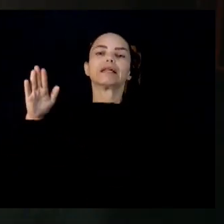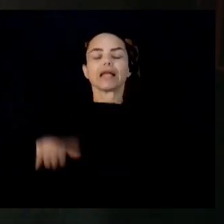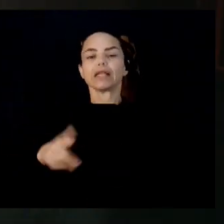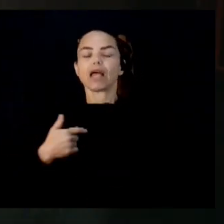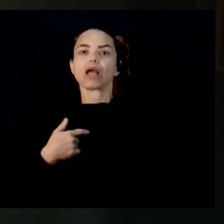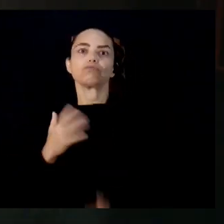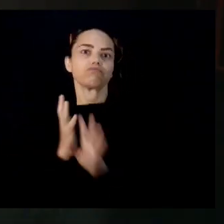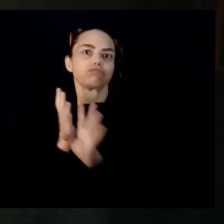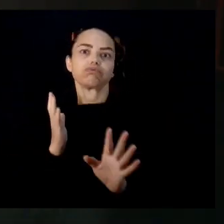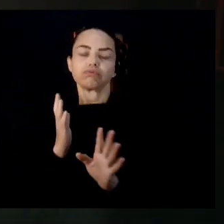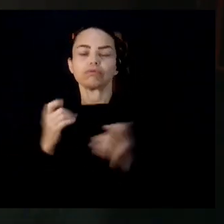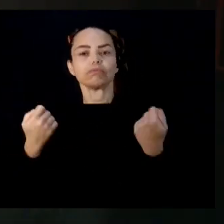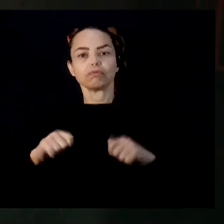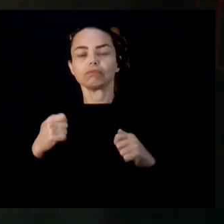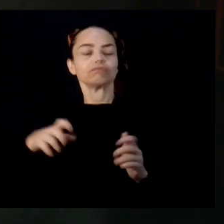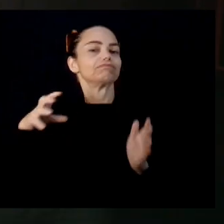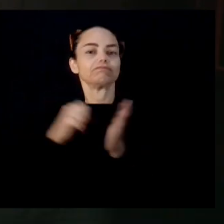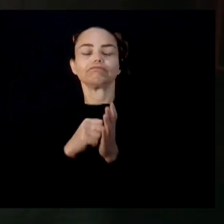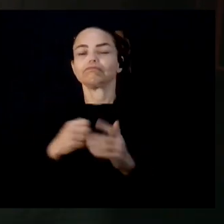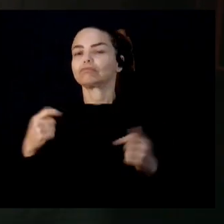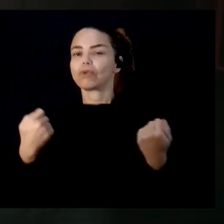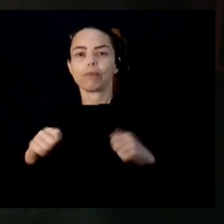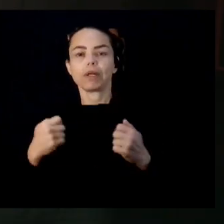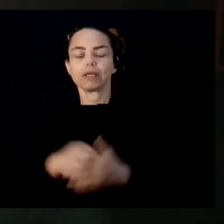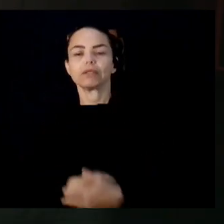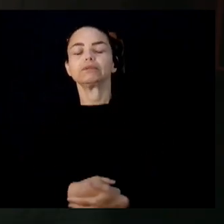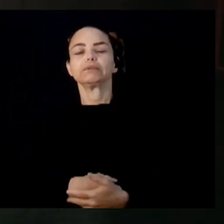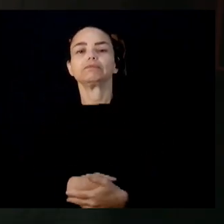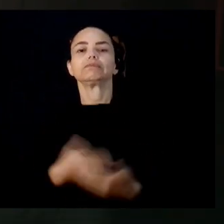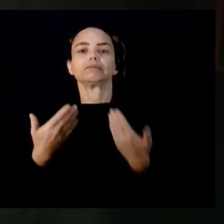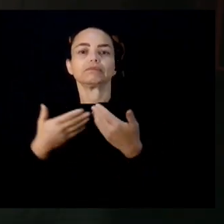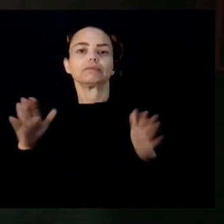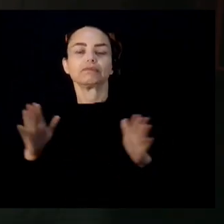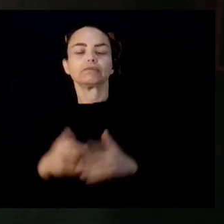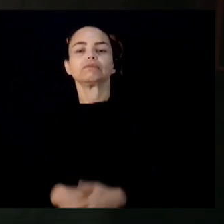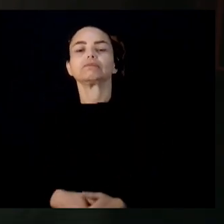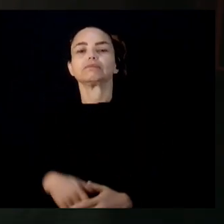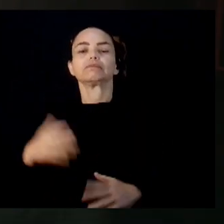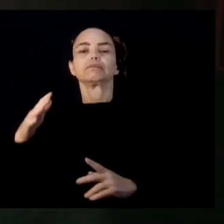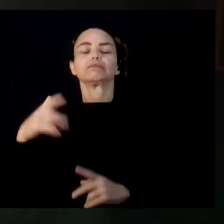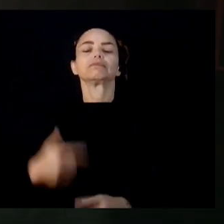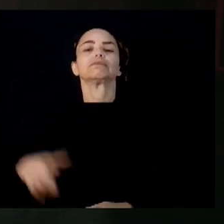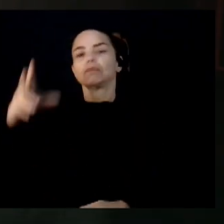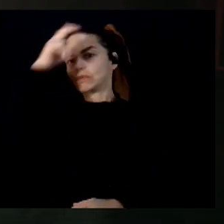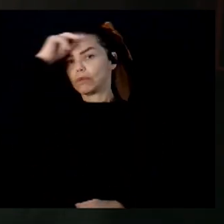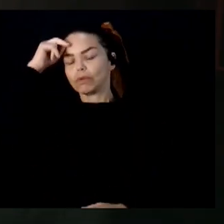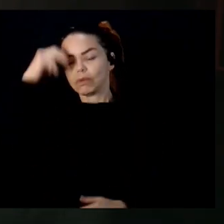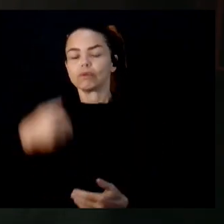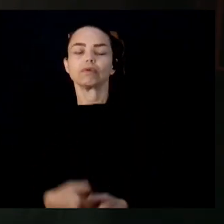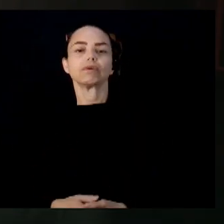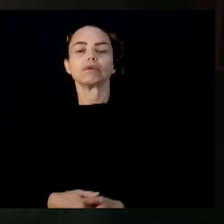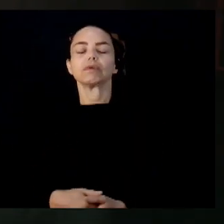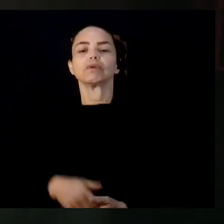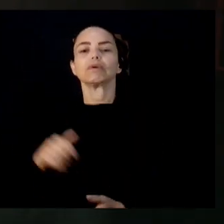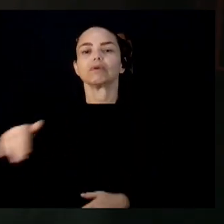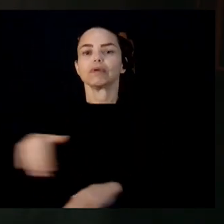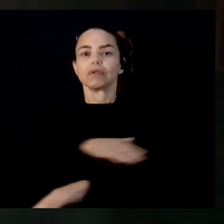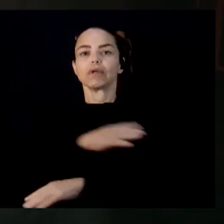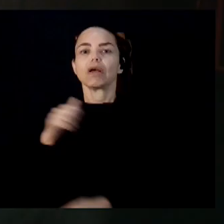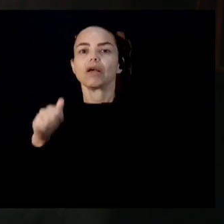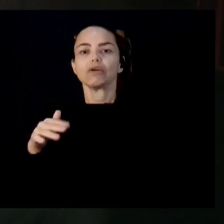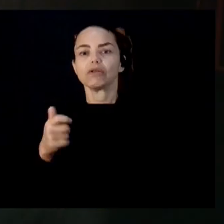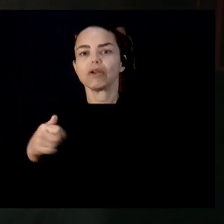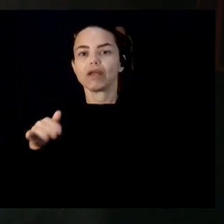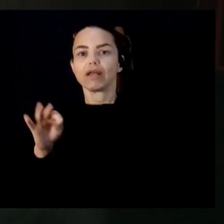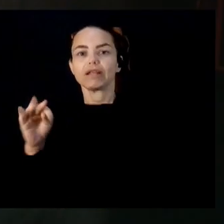de agendamento. O Porta Aberta fica na sede da Prefeitura, na Avenida Anchieta, número 200, no centro